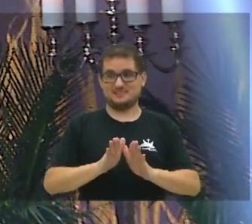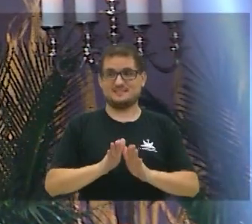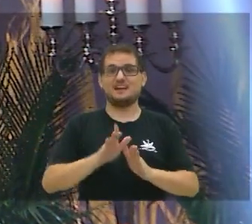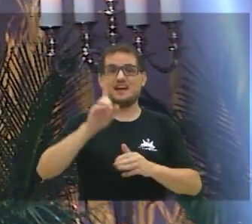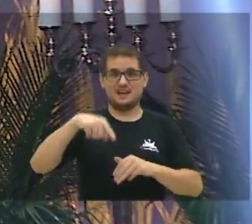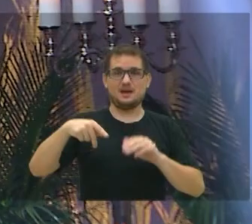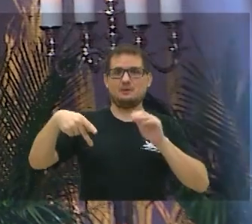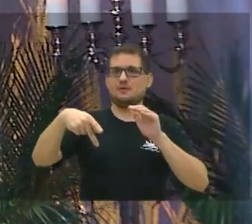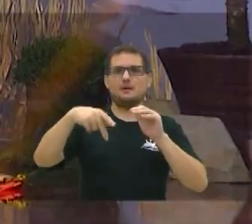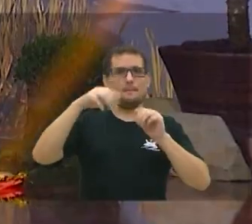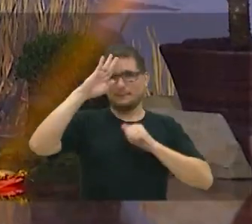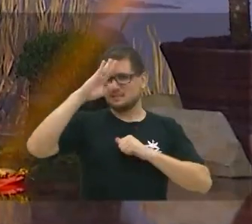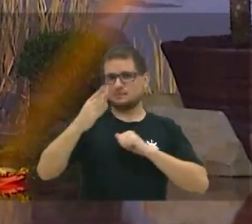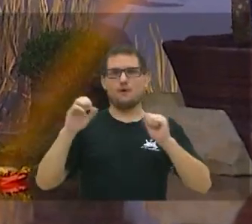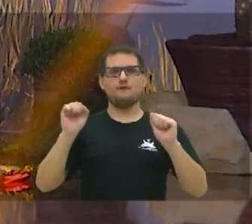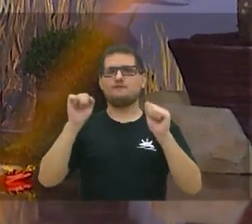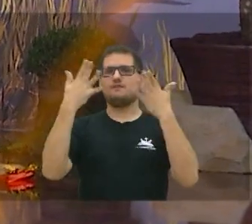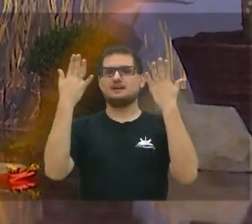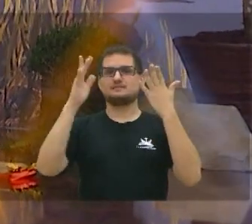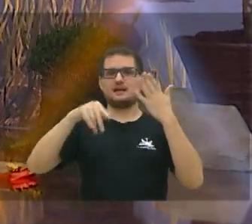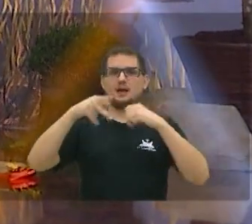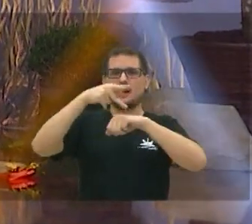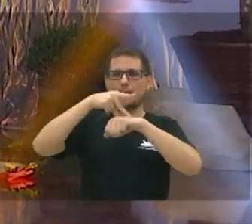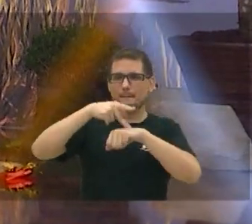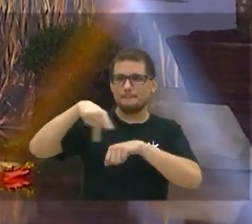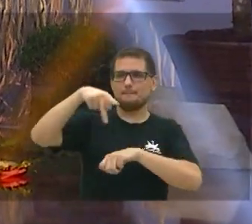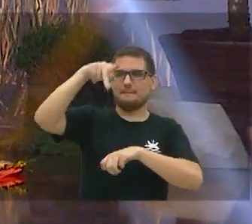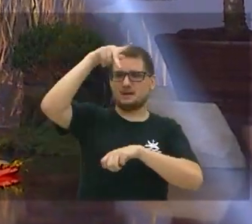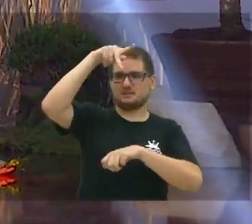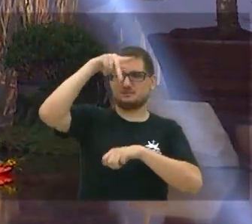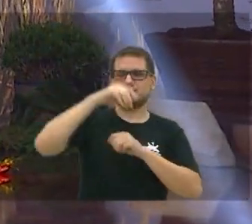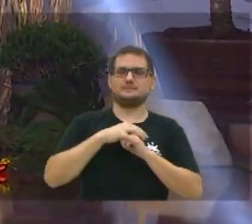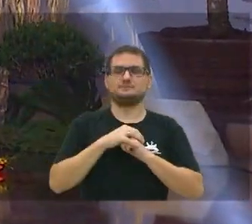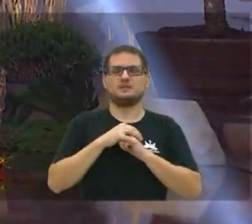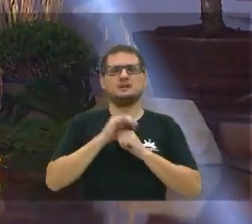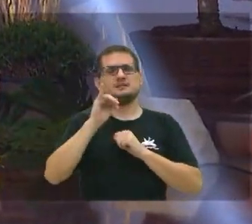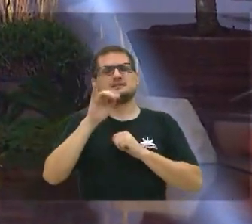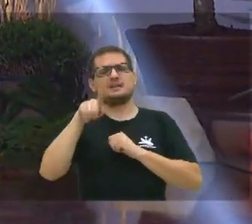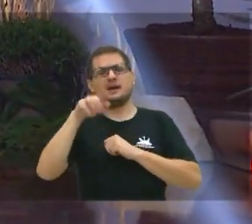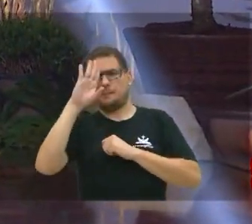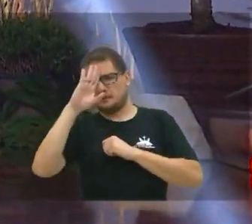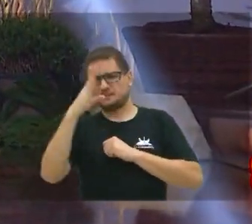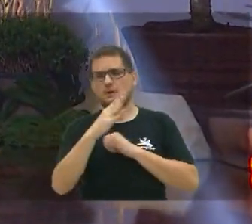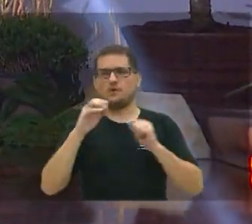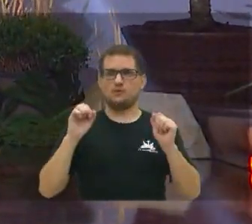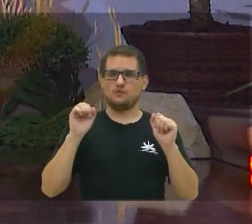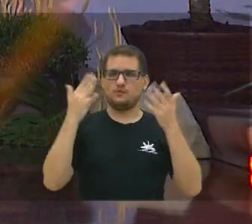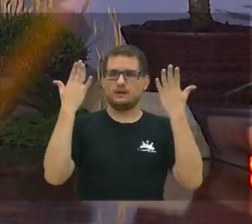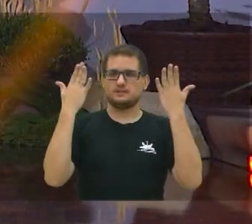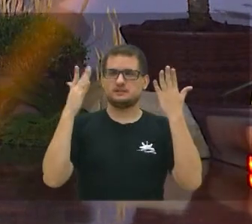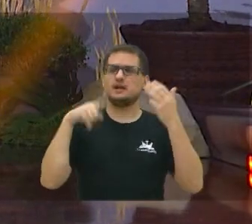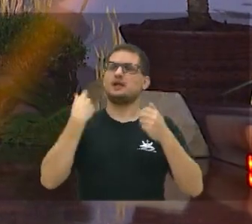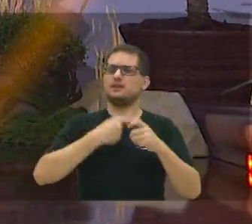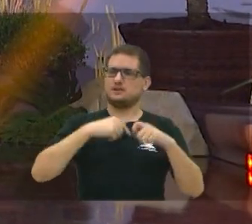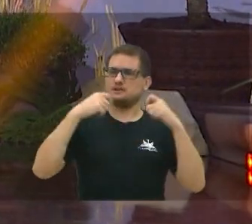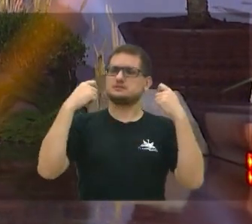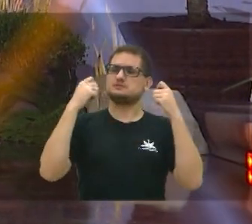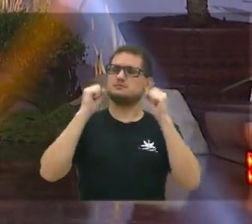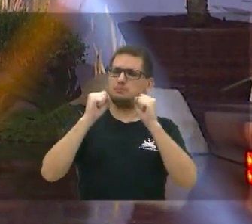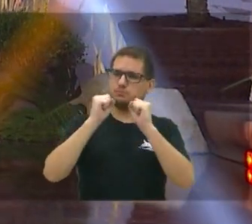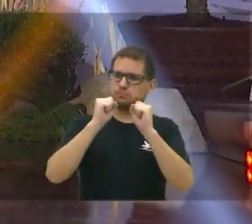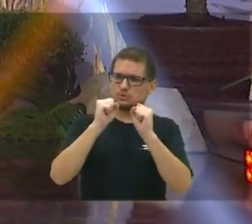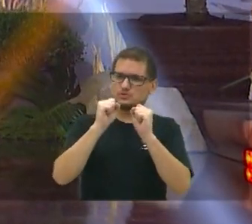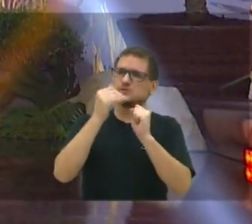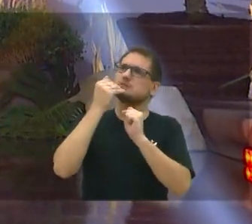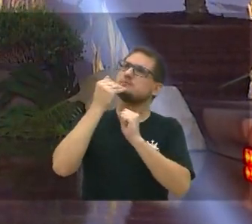Então, se é a maior festa, não deveríamos pedir um presente para o Senhor,